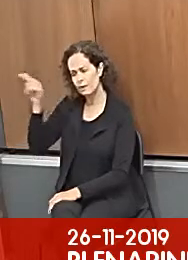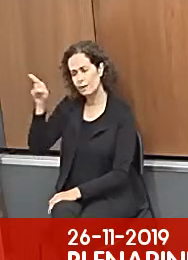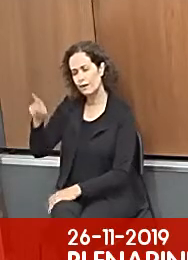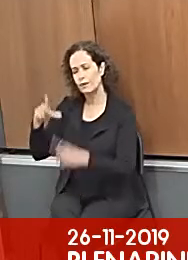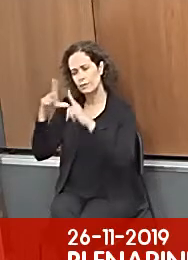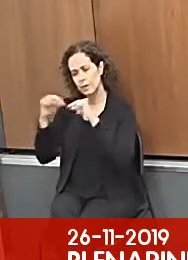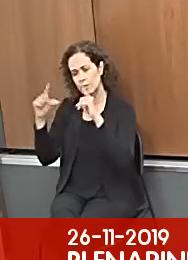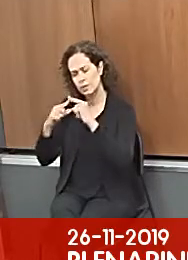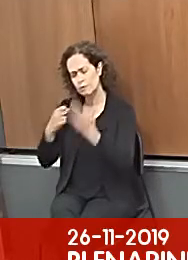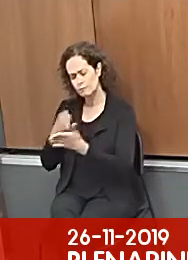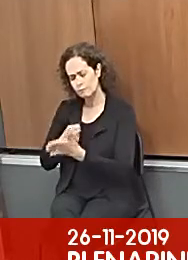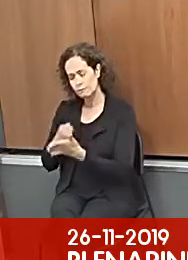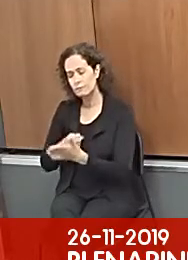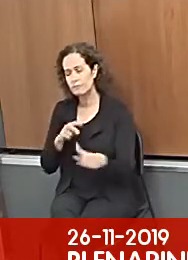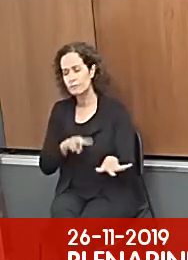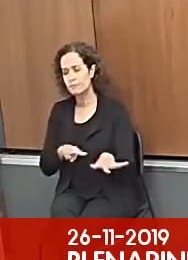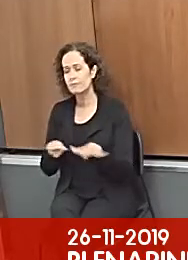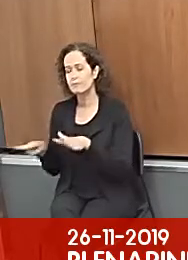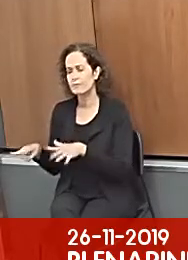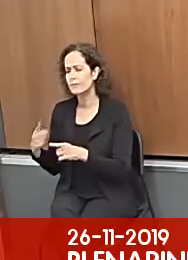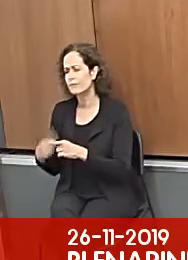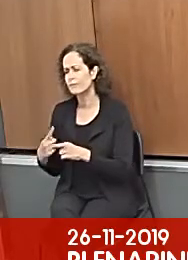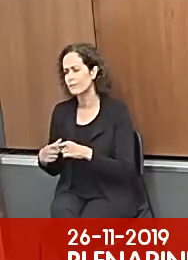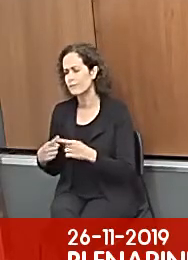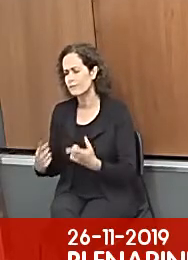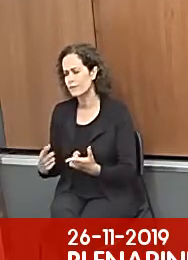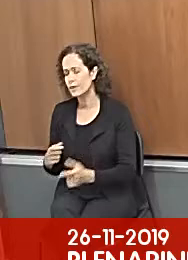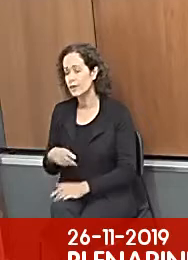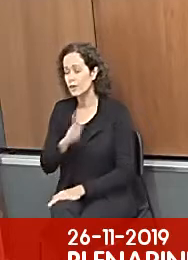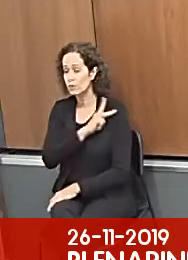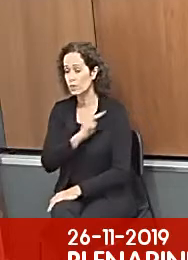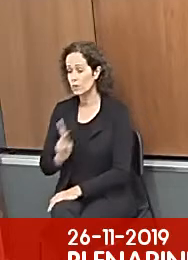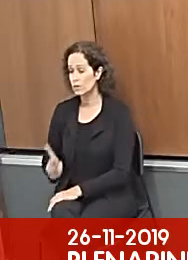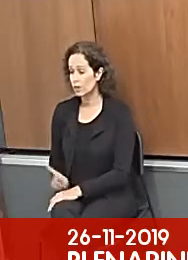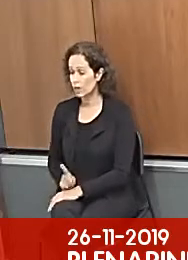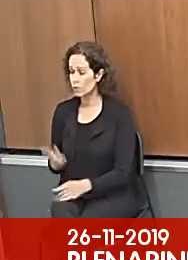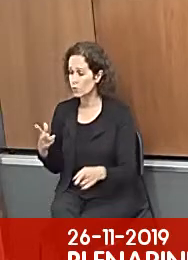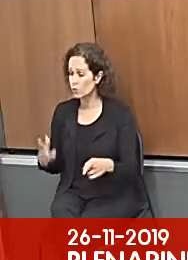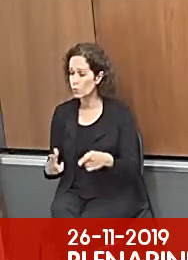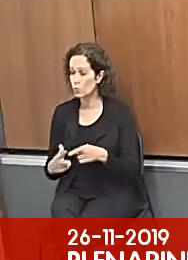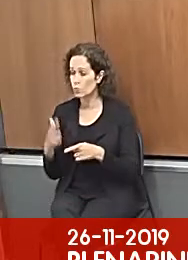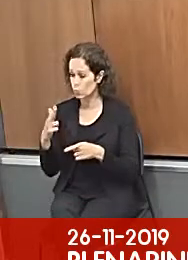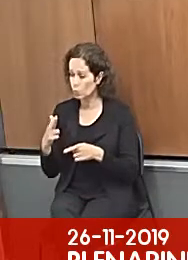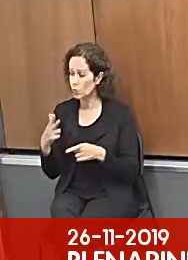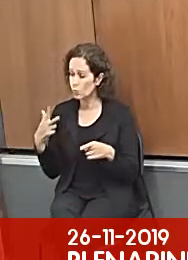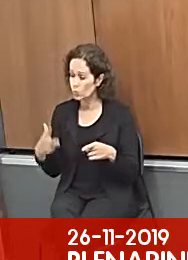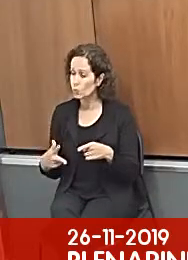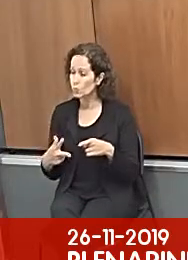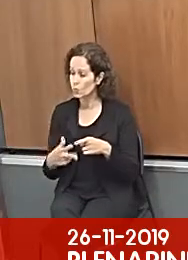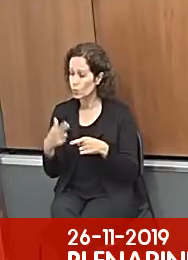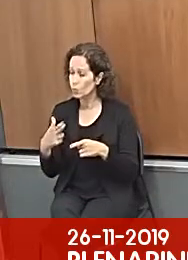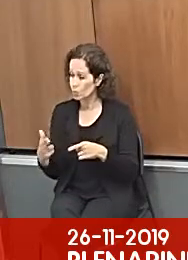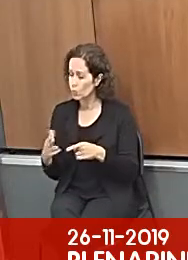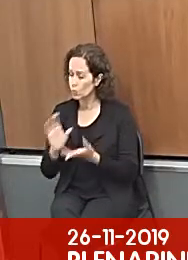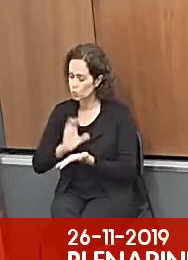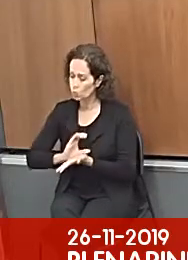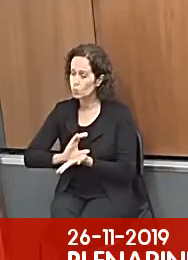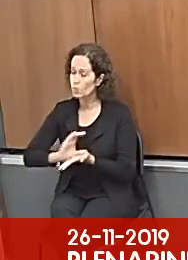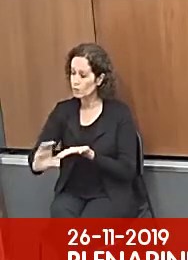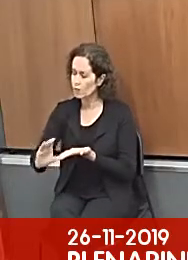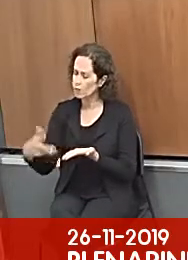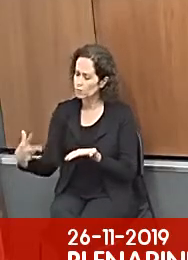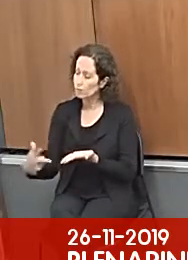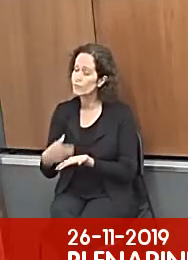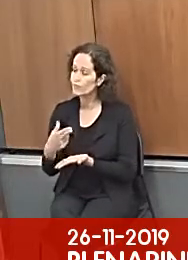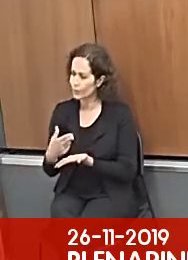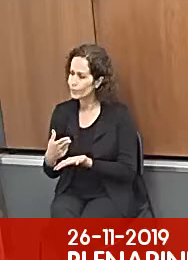lutando lá essa semana, porque o presidente vetou uma verba que iria